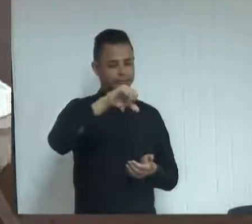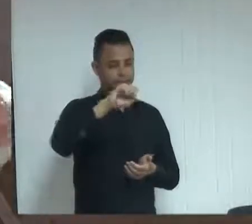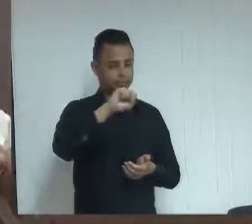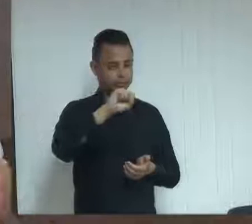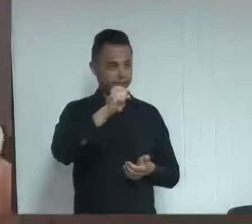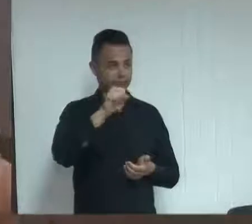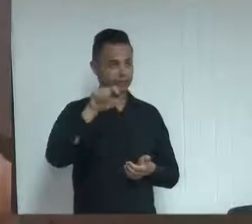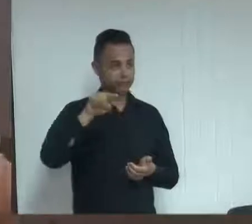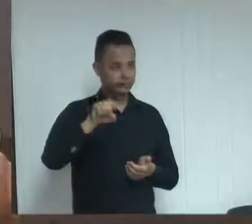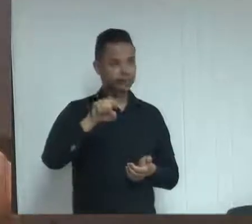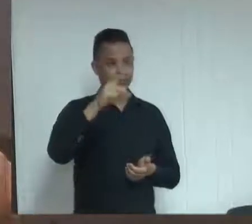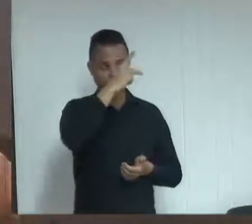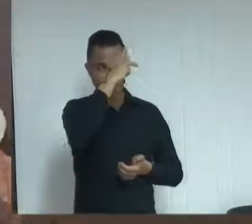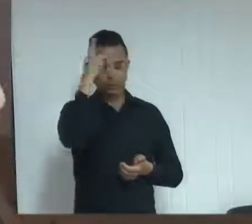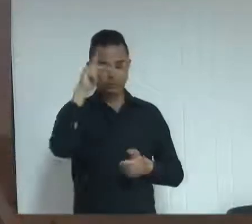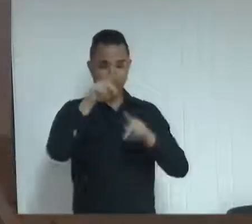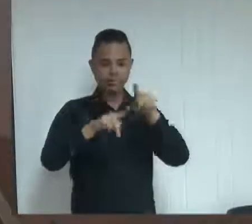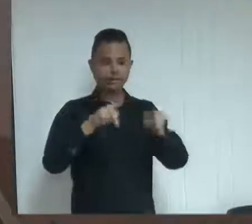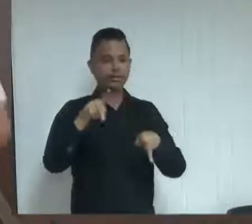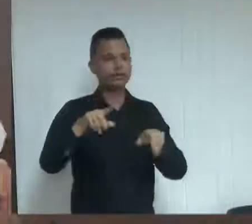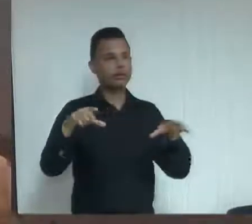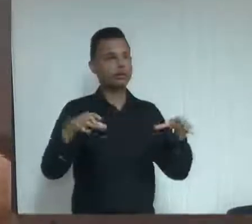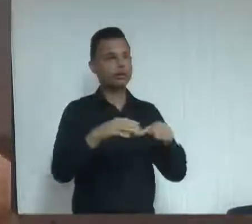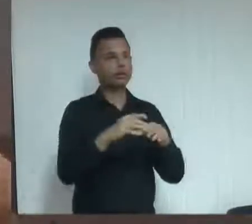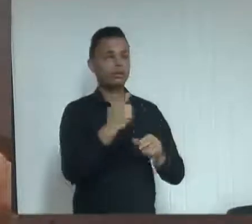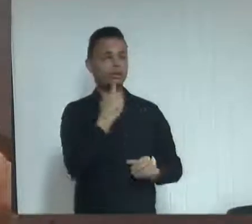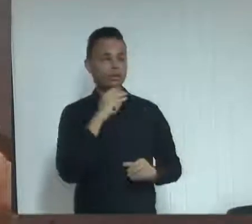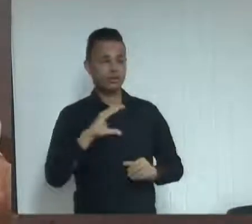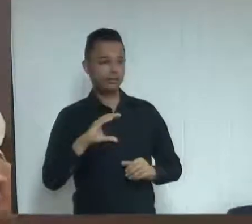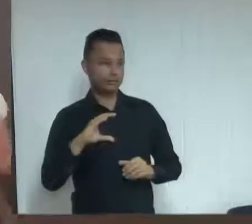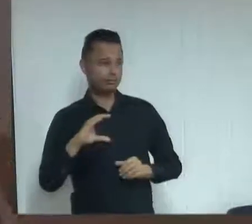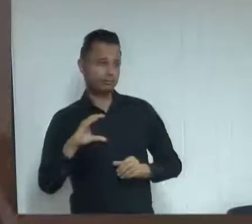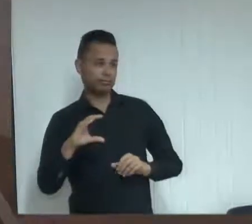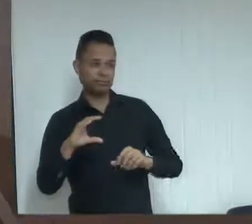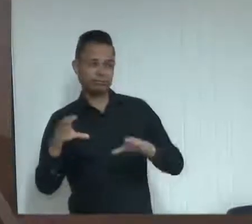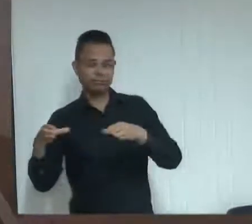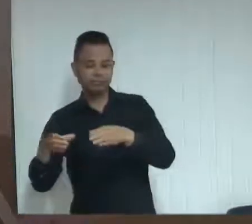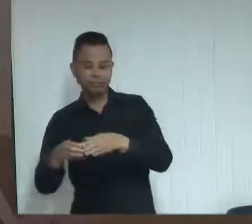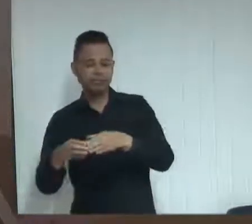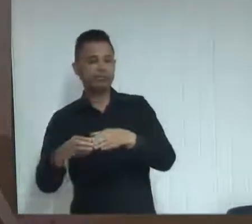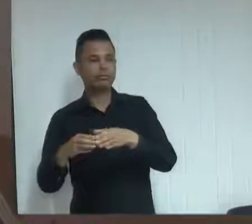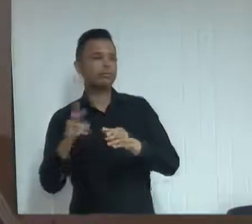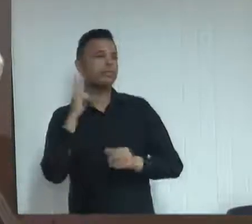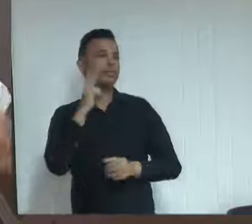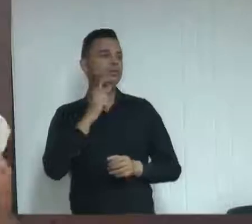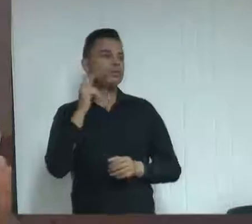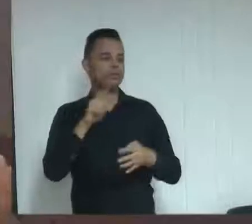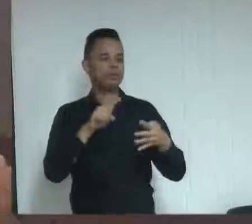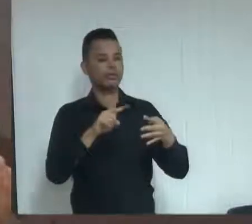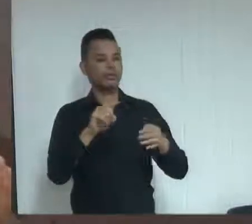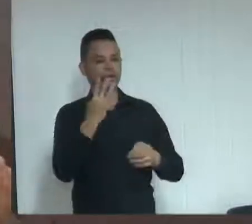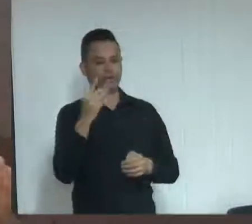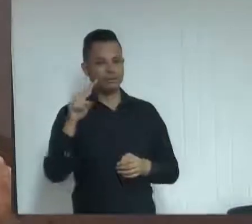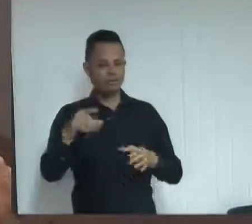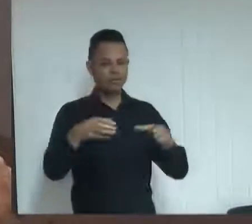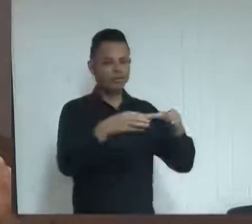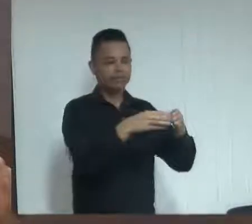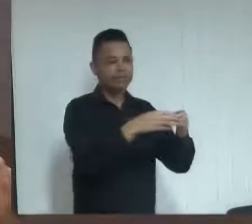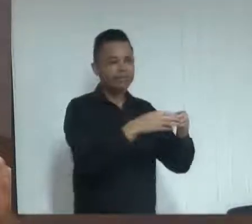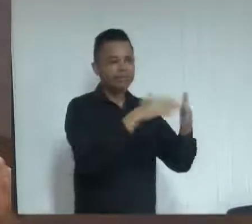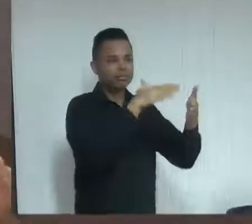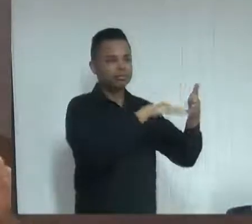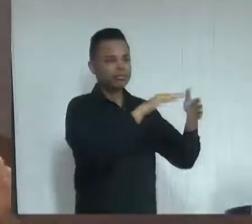98 mil habitantes, Campinas tem uma secretaria. Vinhedo tem um secretário para cada 4 mil habitantes. Então, eu não